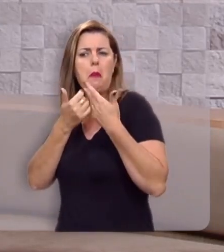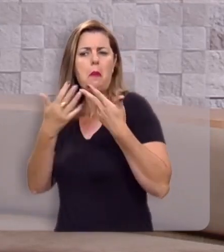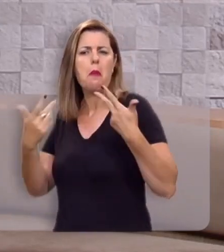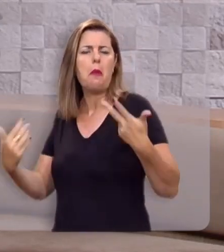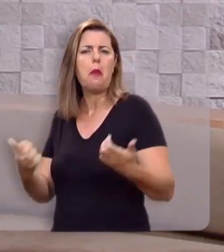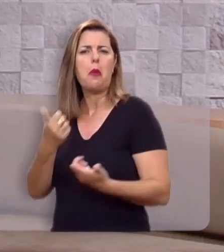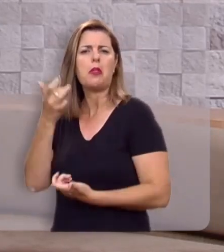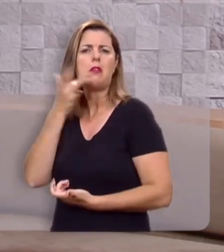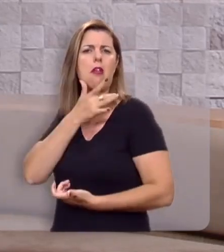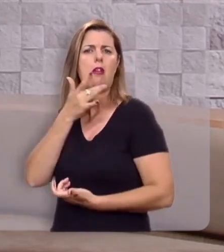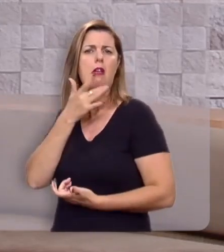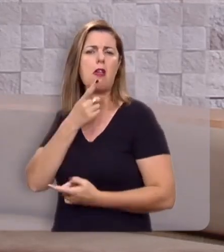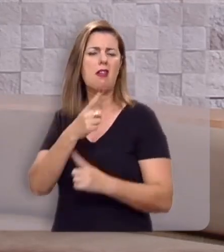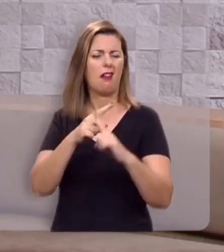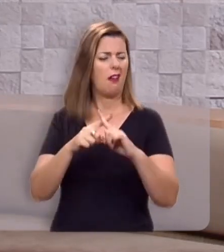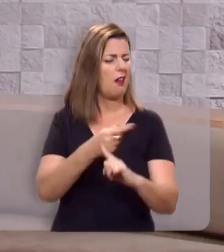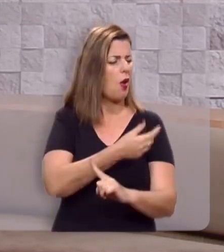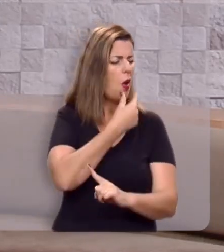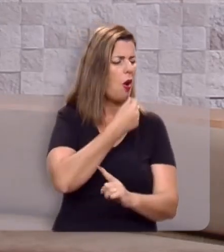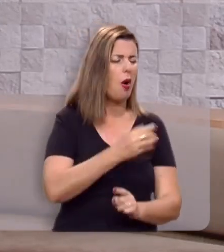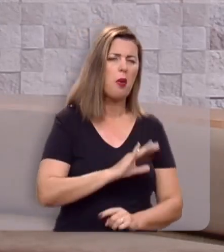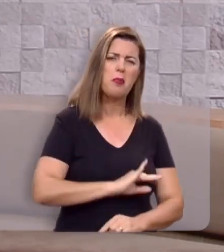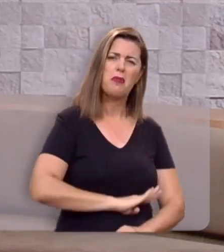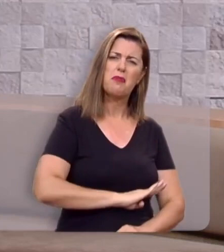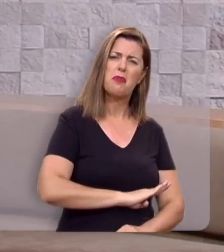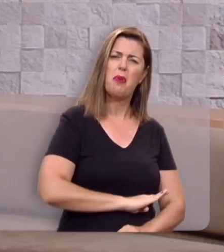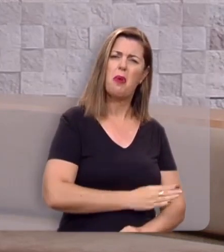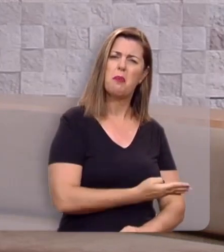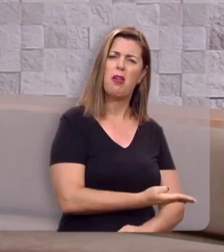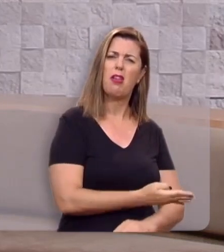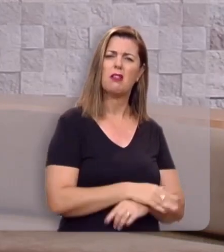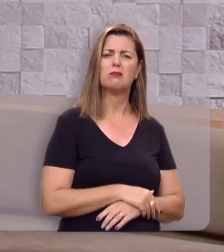com ricas iguarias, o outro está faminto à sua porta.